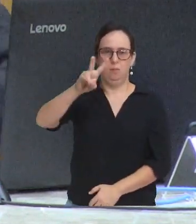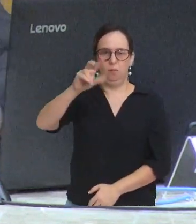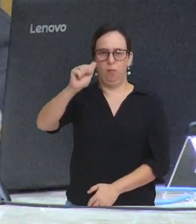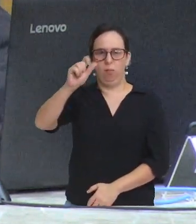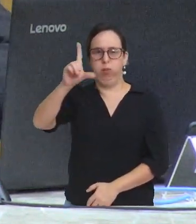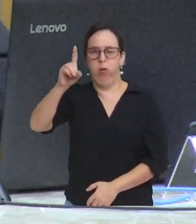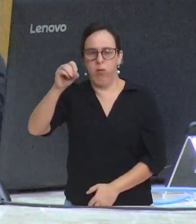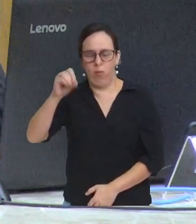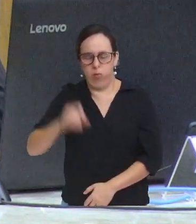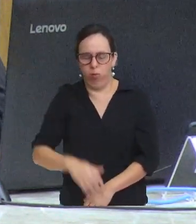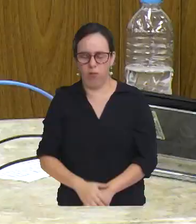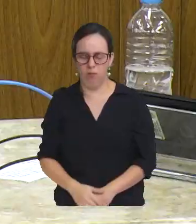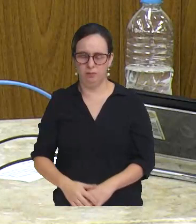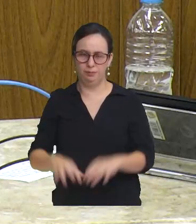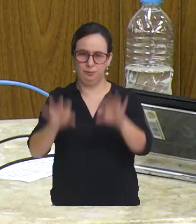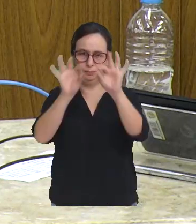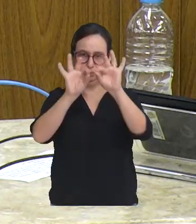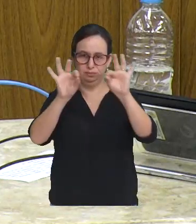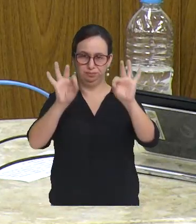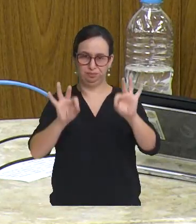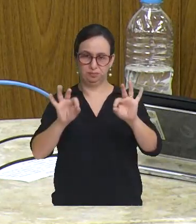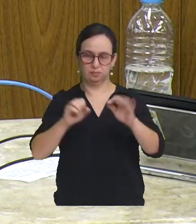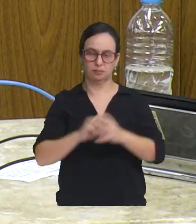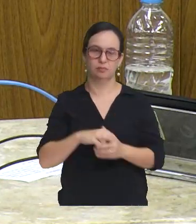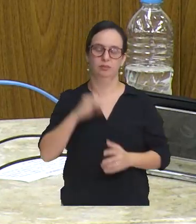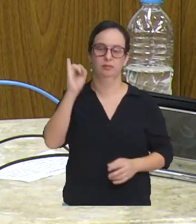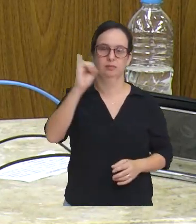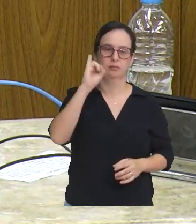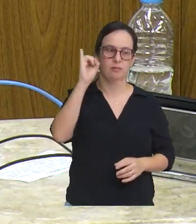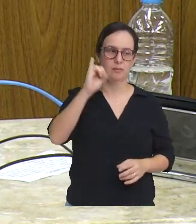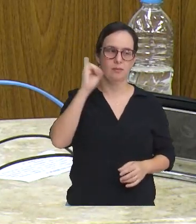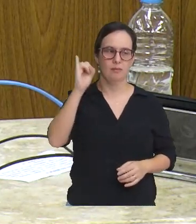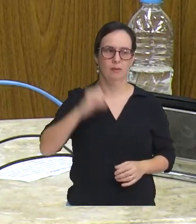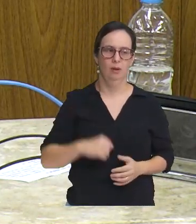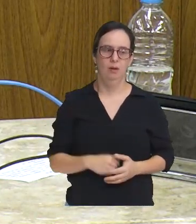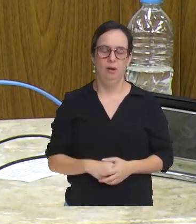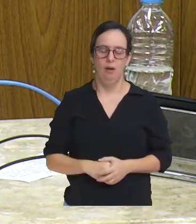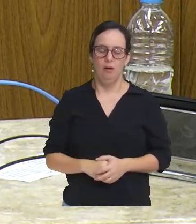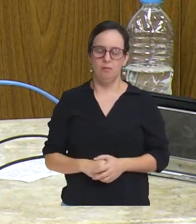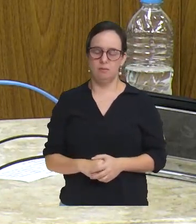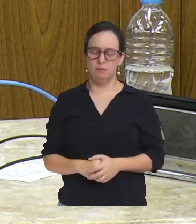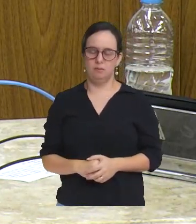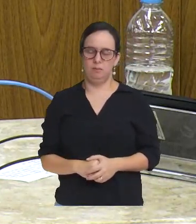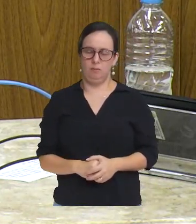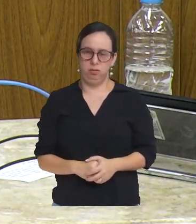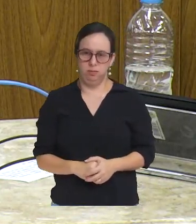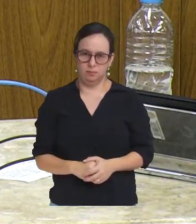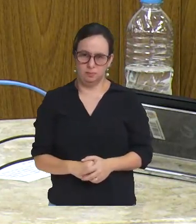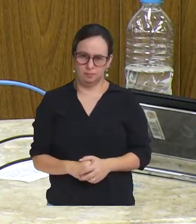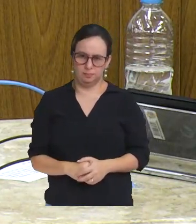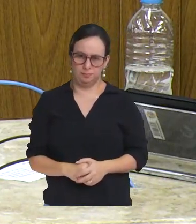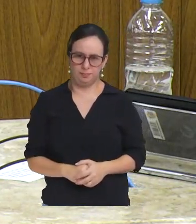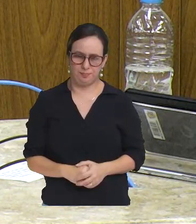importante... E até a gente vê várias empresas,